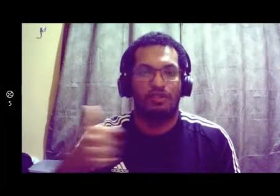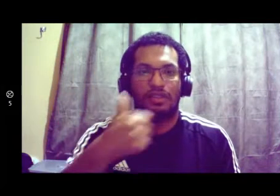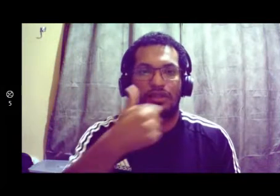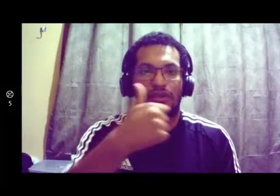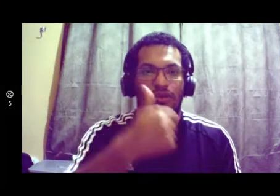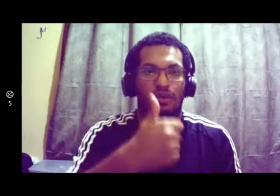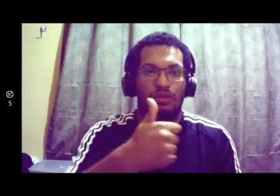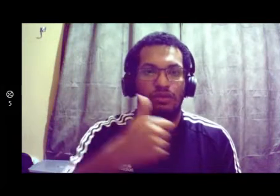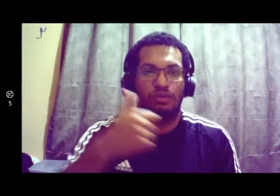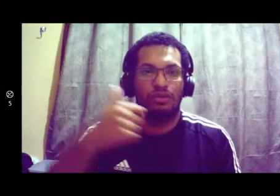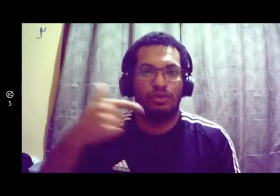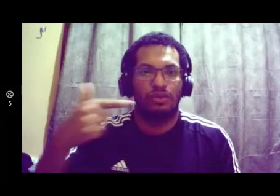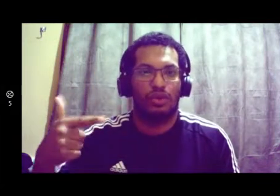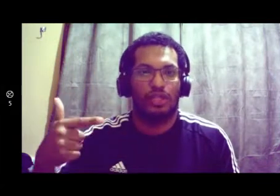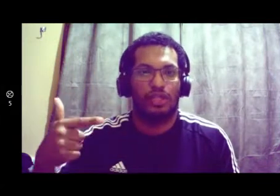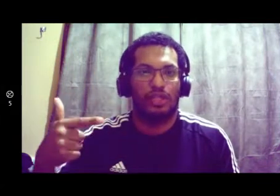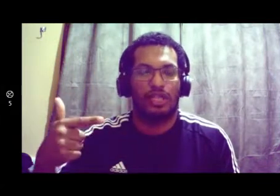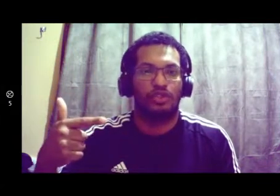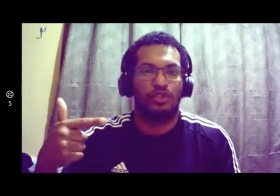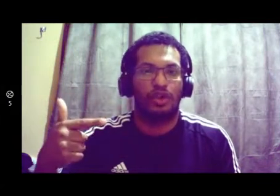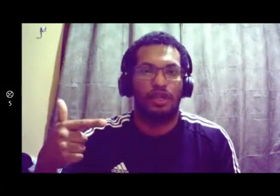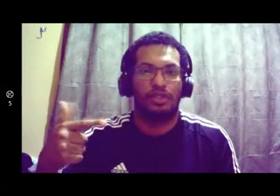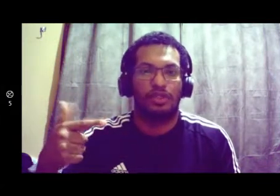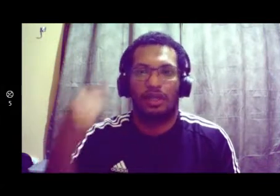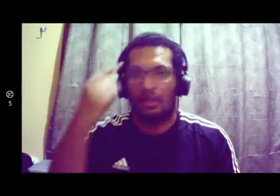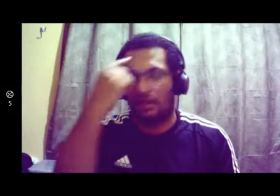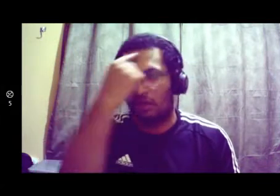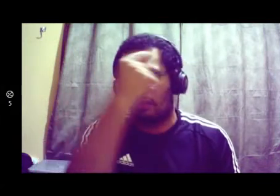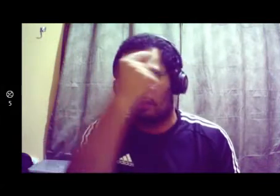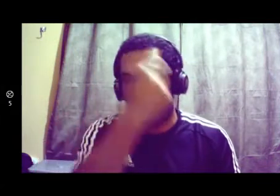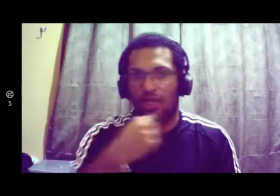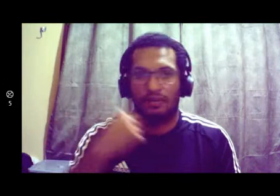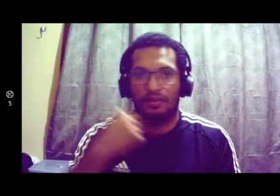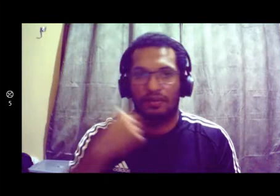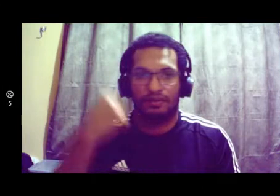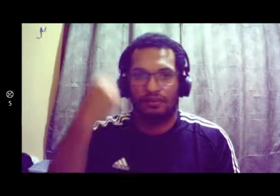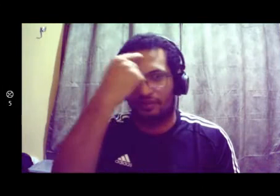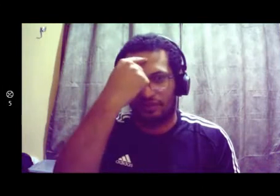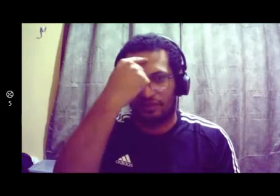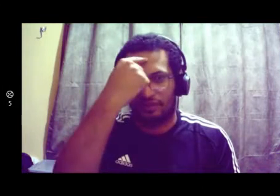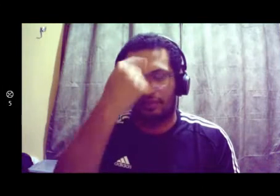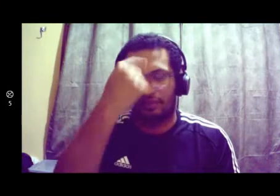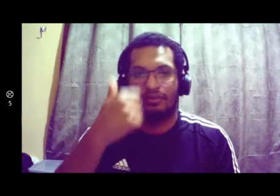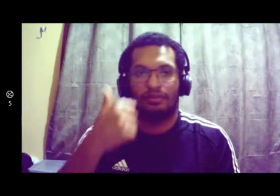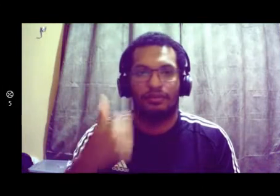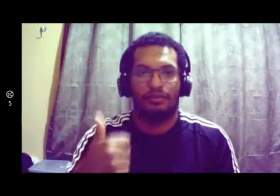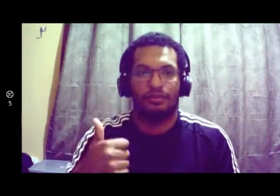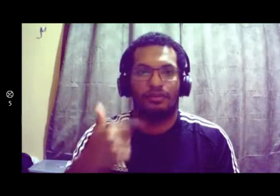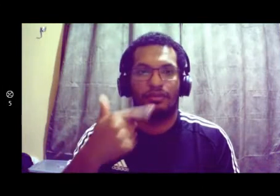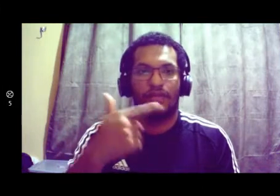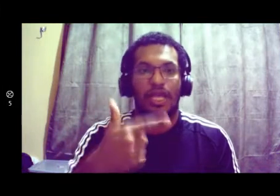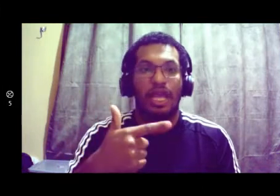Então a gente faz 1, 2, que é 12 horas. Então, meio-dia.